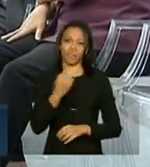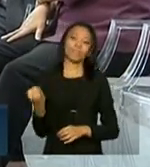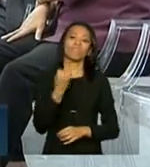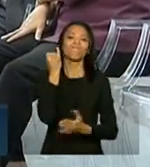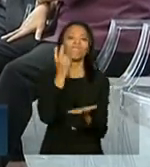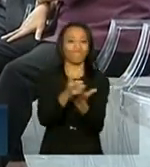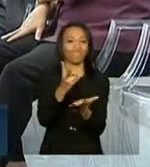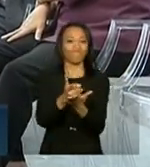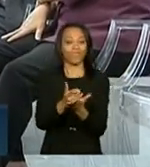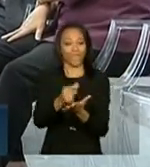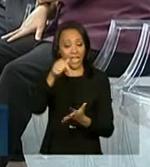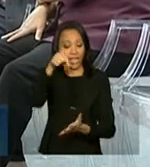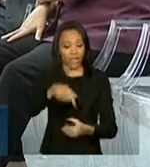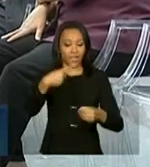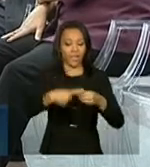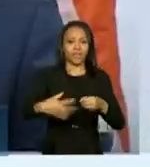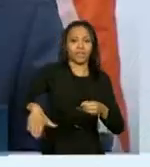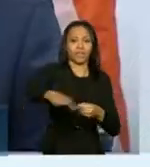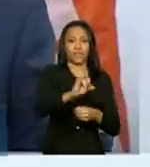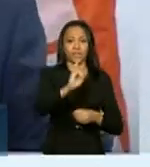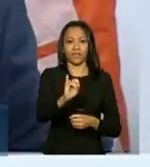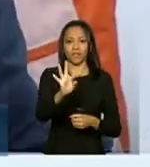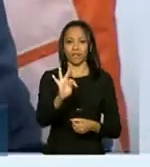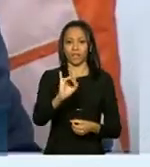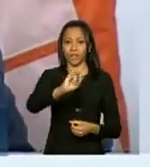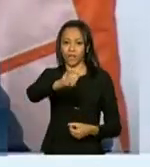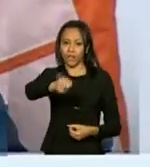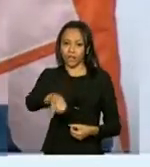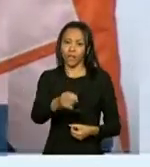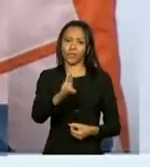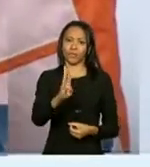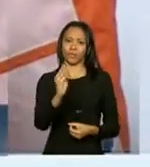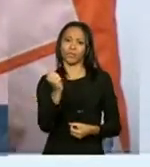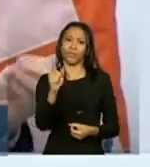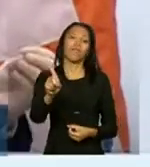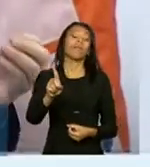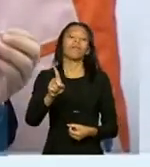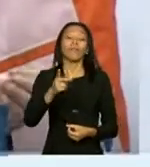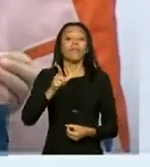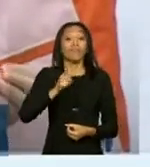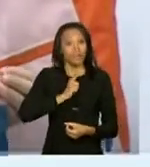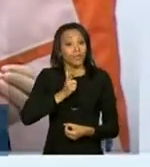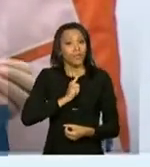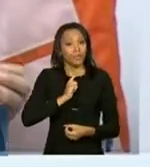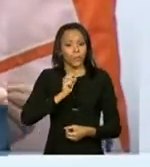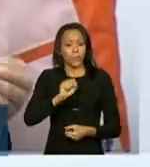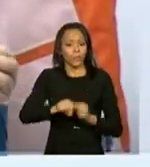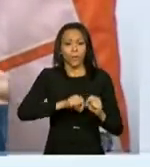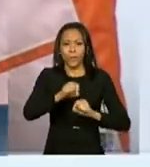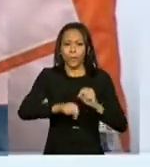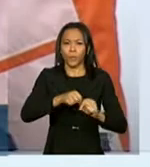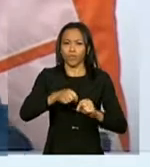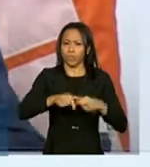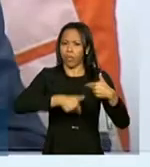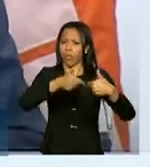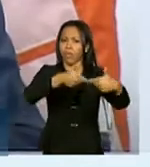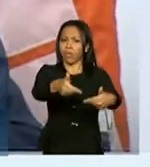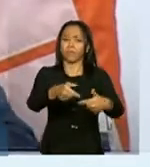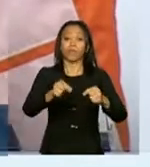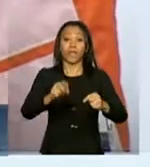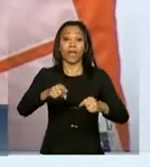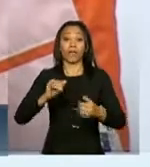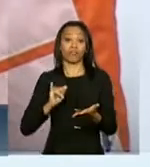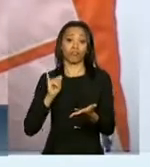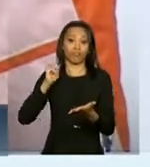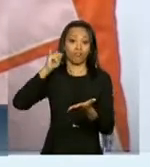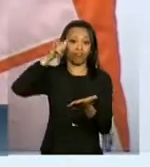aqui em Itajubá, senhora presidenta, eminente prefeito Riera, nós estamos fazendo uma obra aqui muito solicitada, que é o